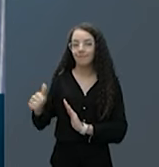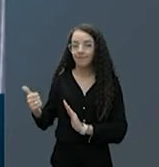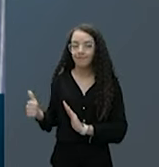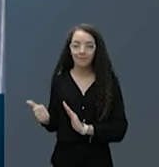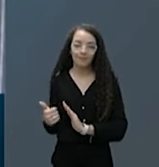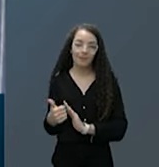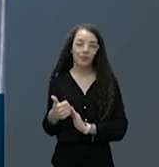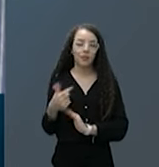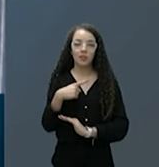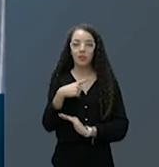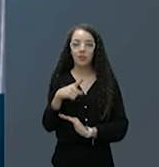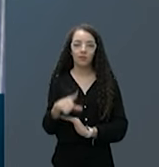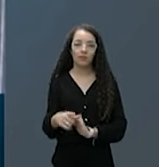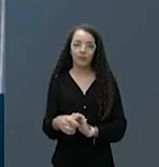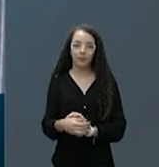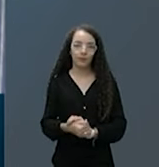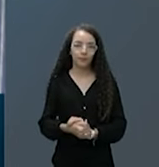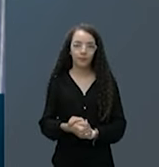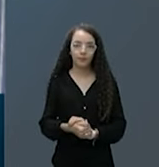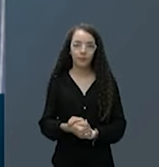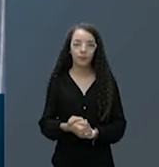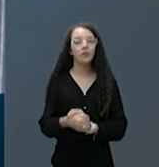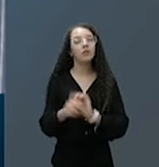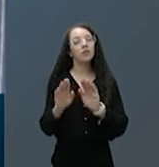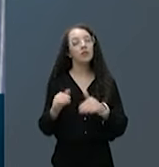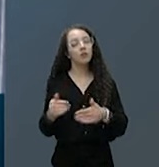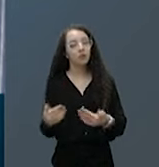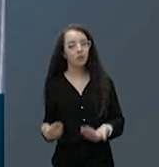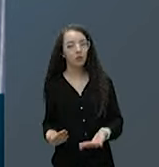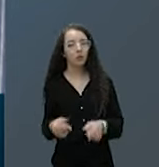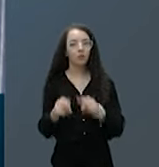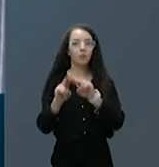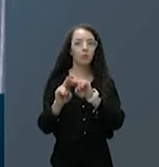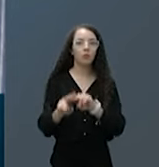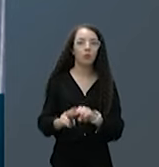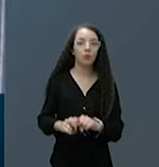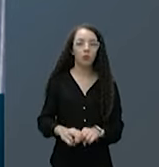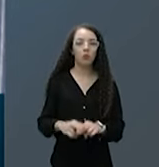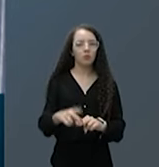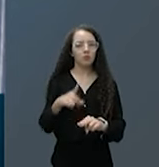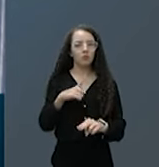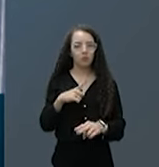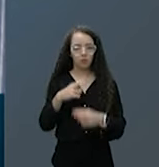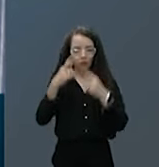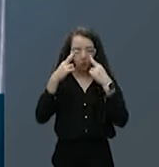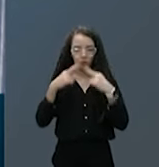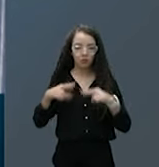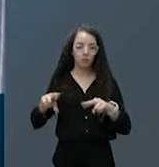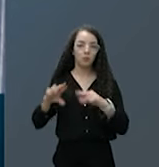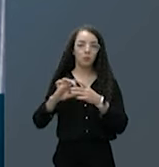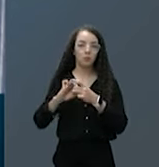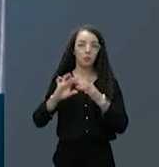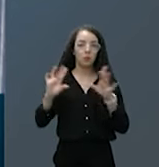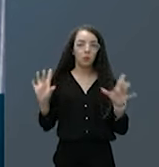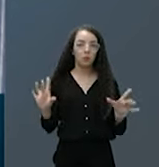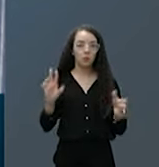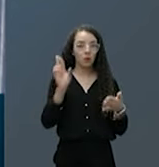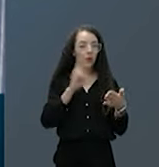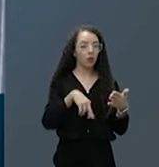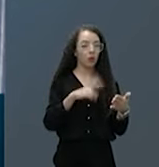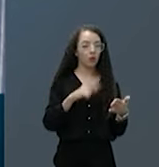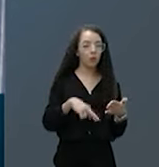acordo paradigma. Assim, rogando as mais respeitosas vênias ao eminente relator,